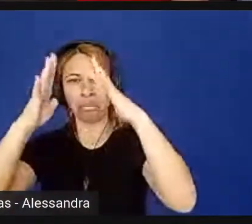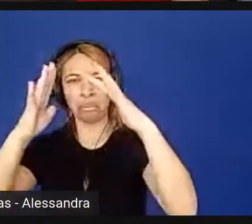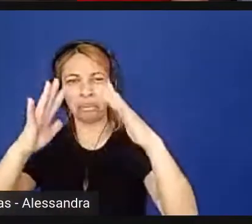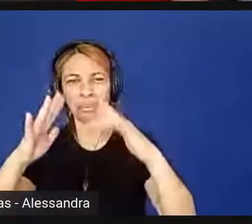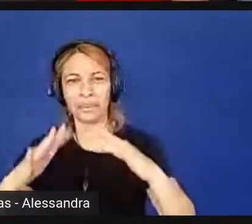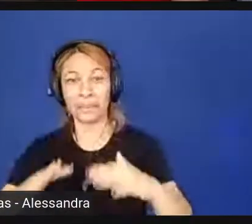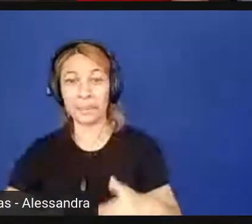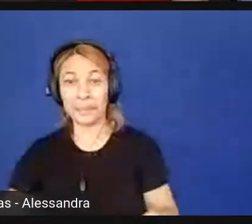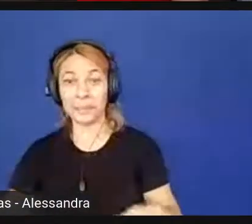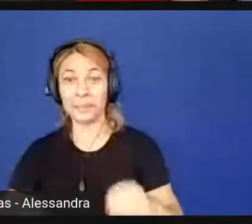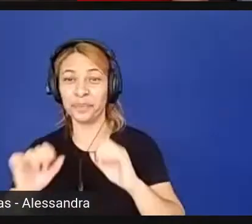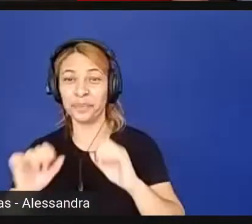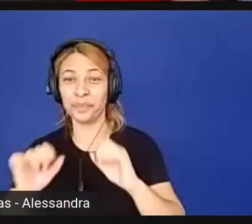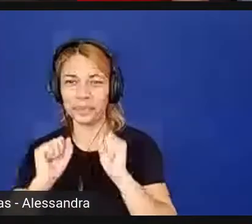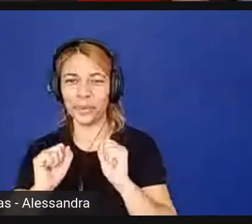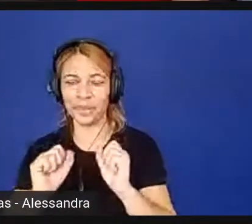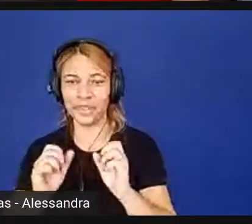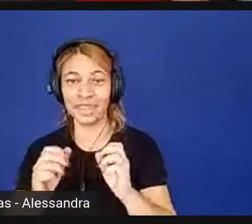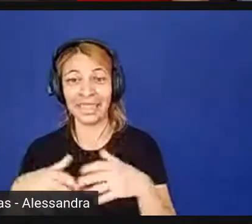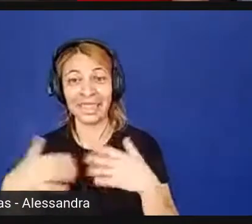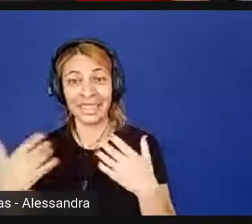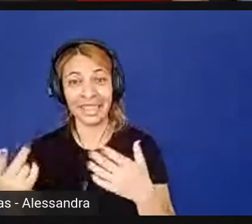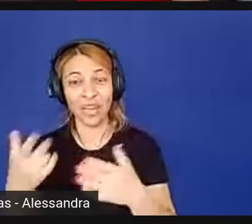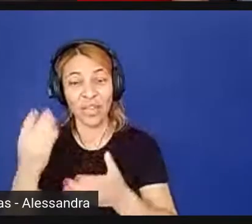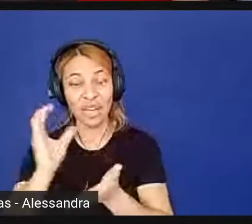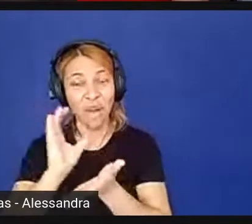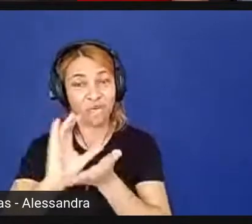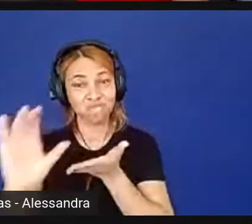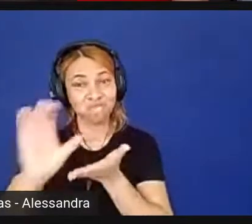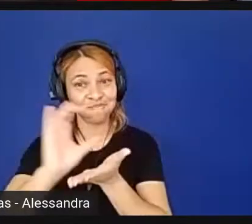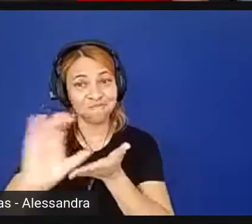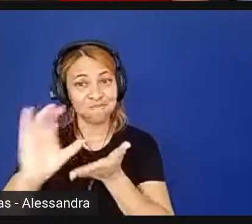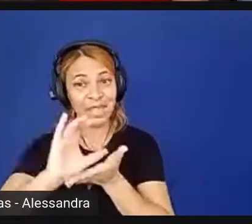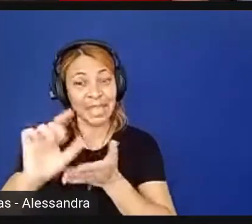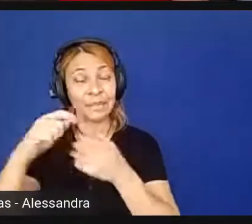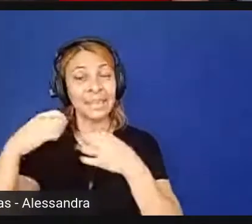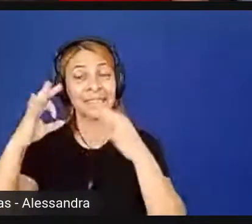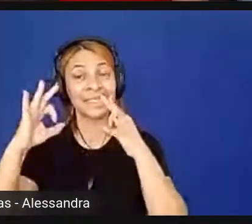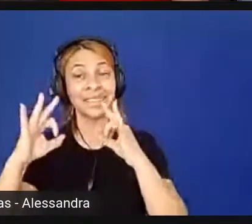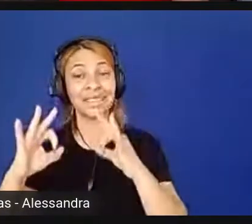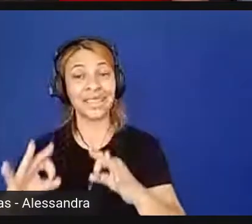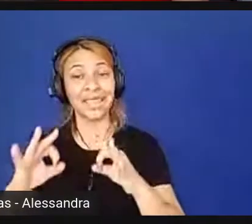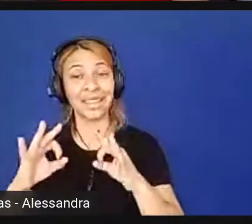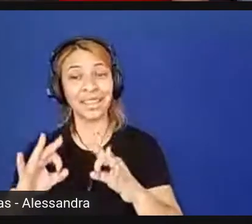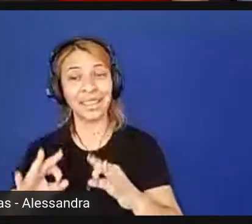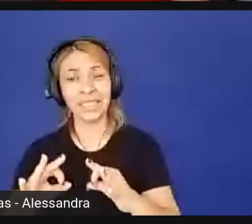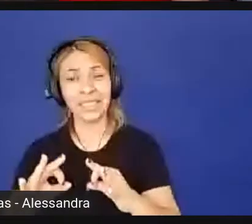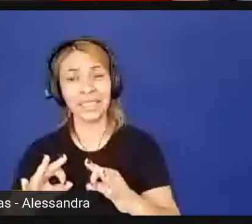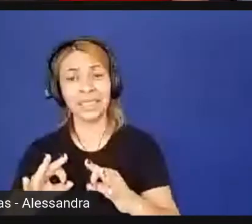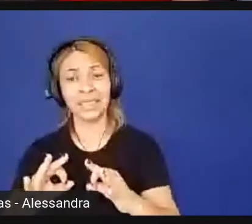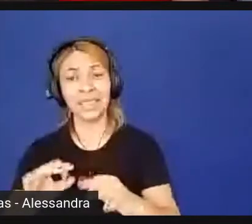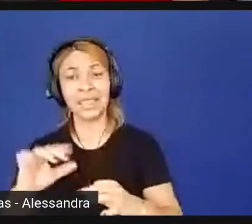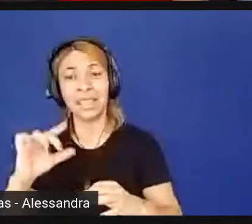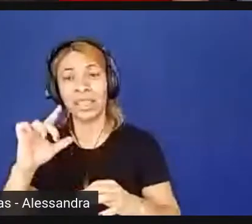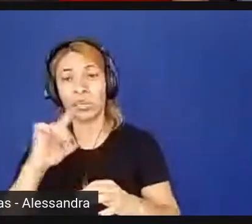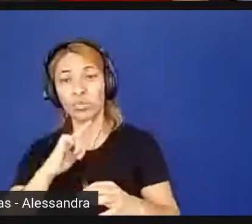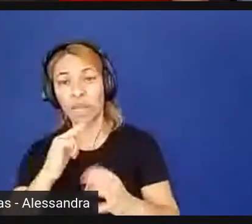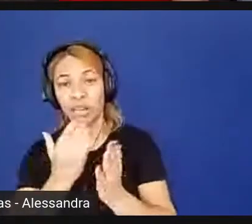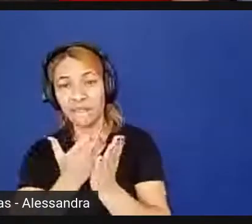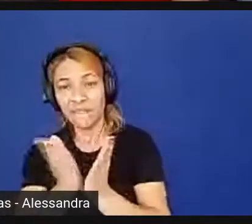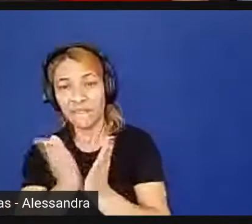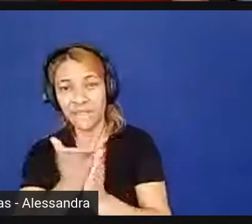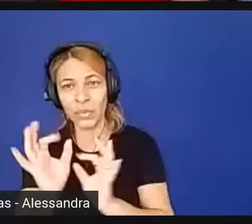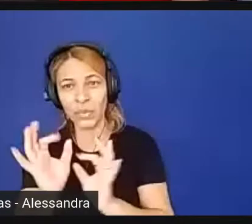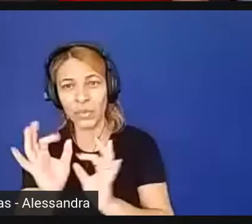que ele como investidor, ele certifique como acionista de que não tenha desvios, porque isso pode